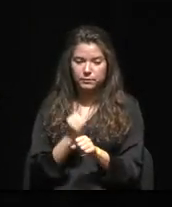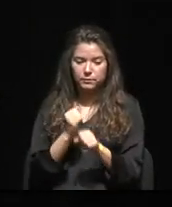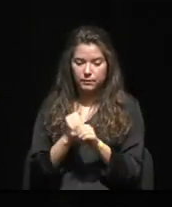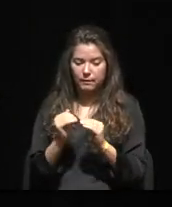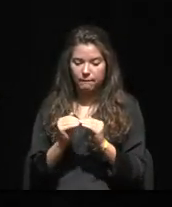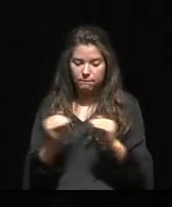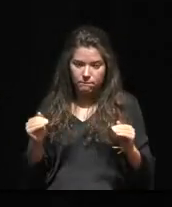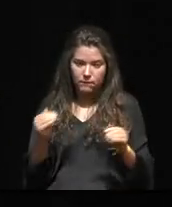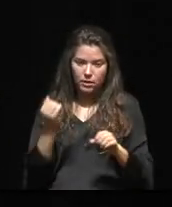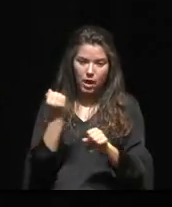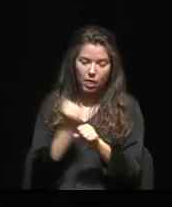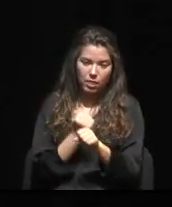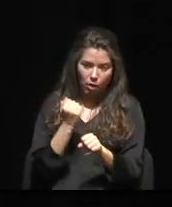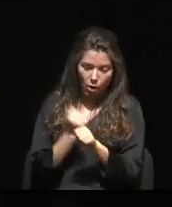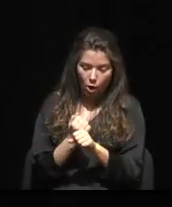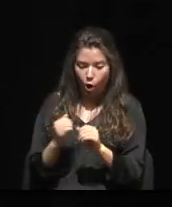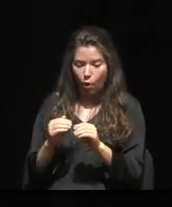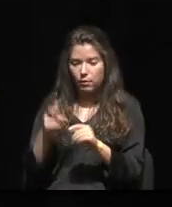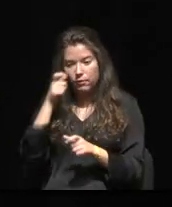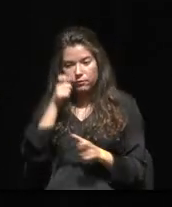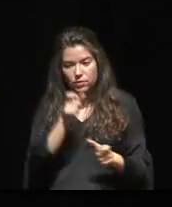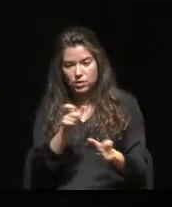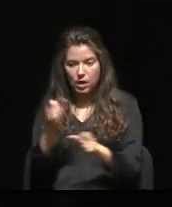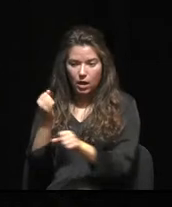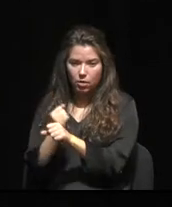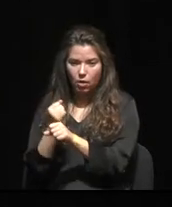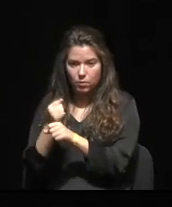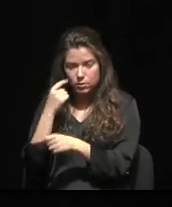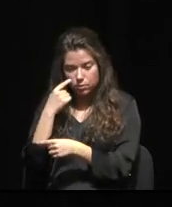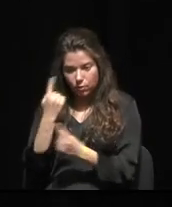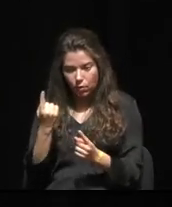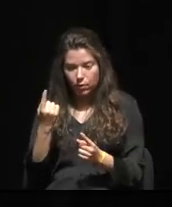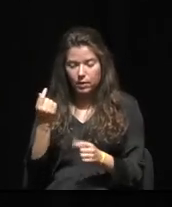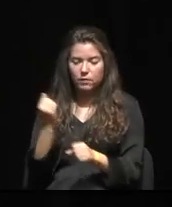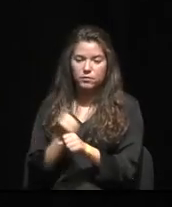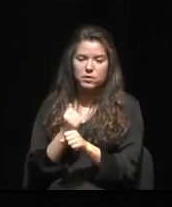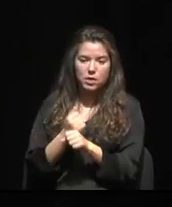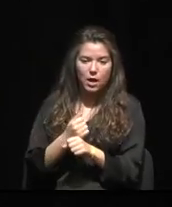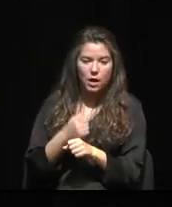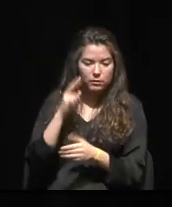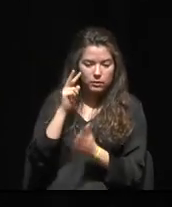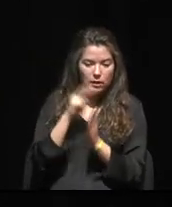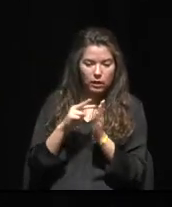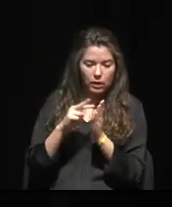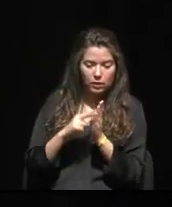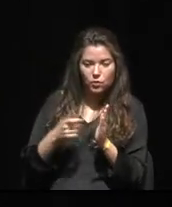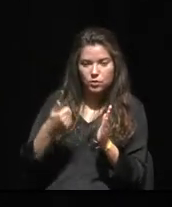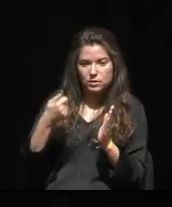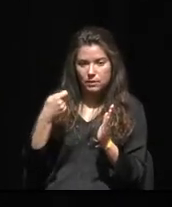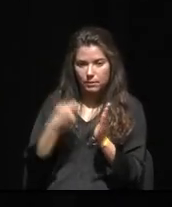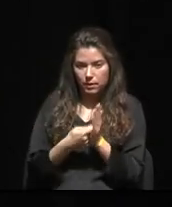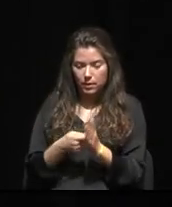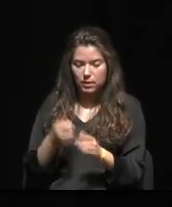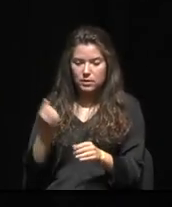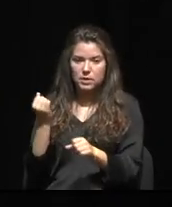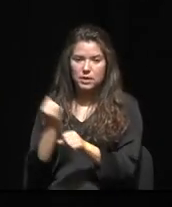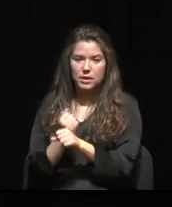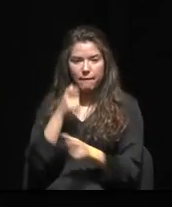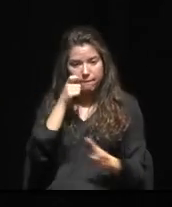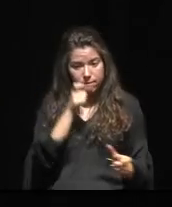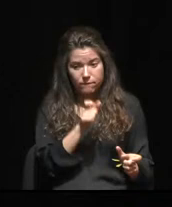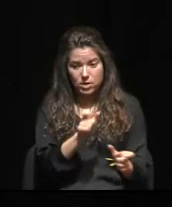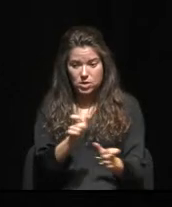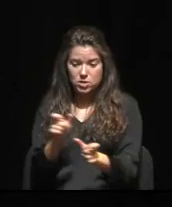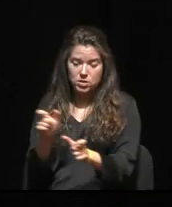categorias fiscal de obras fiscal de obras públicas fiscal de leituras e cobranças fiscal de serviços de água e saneamento e fiscal de